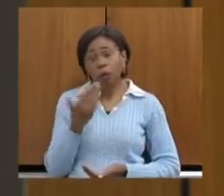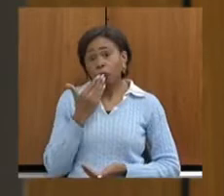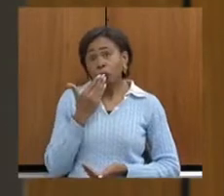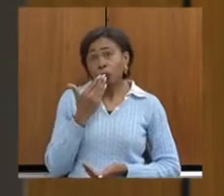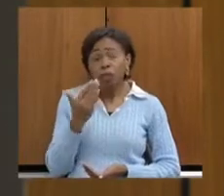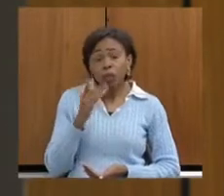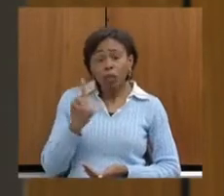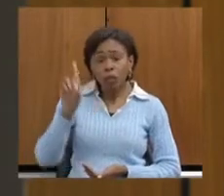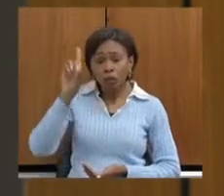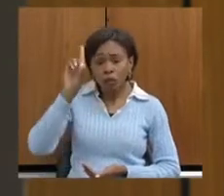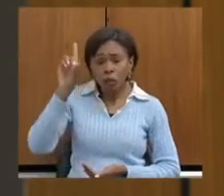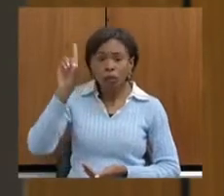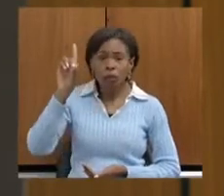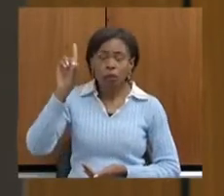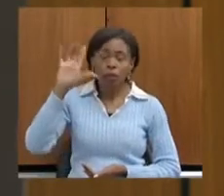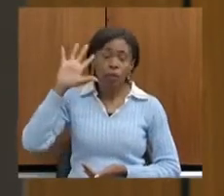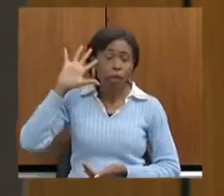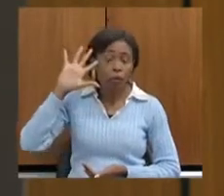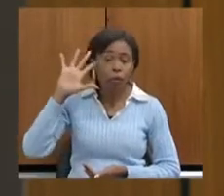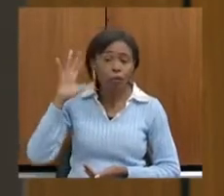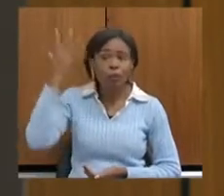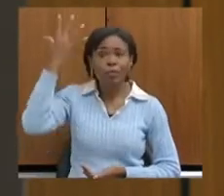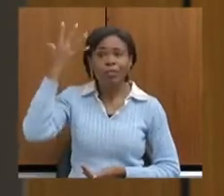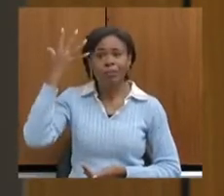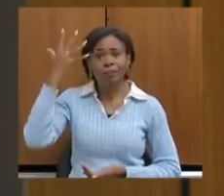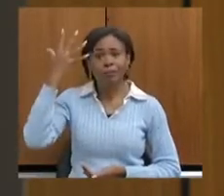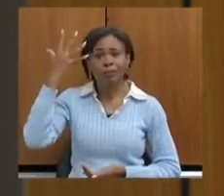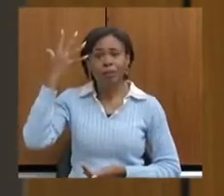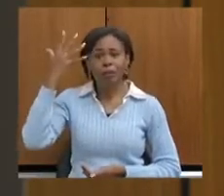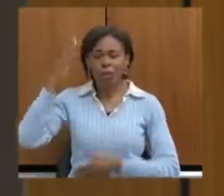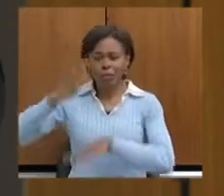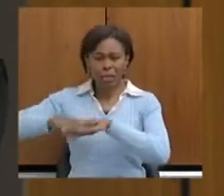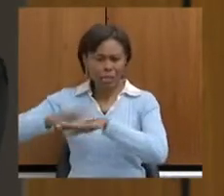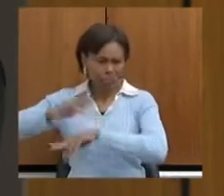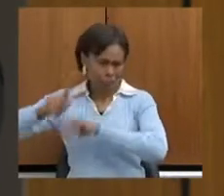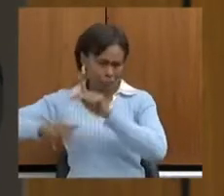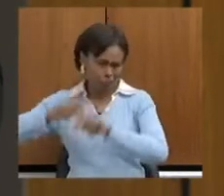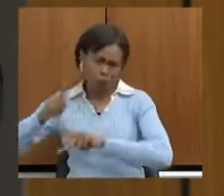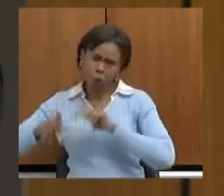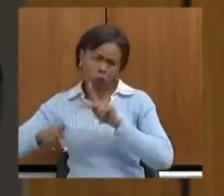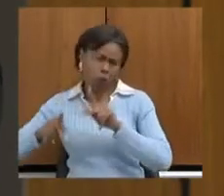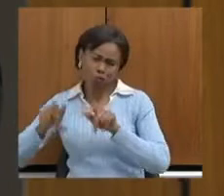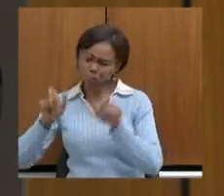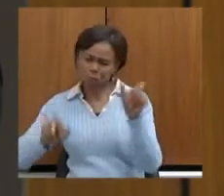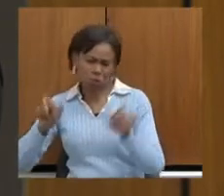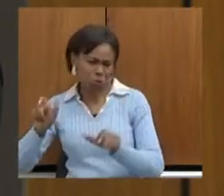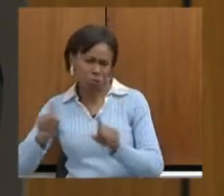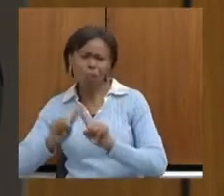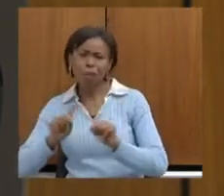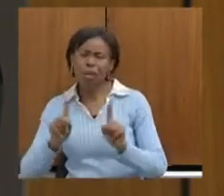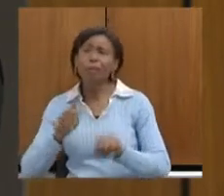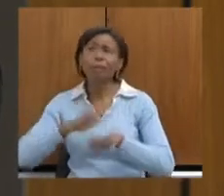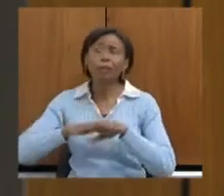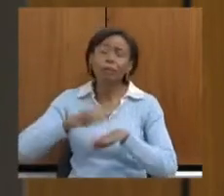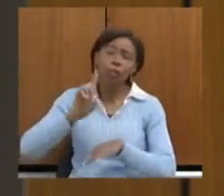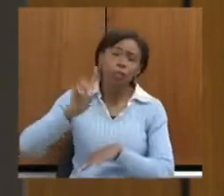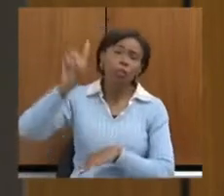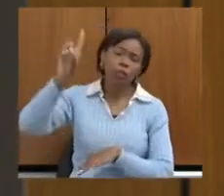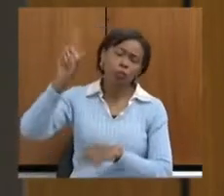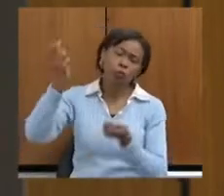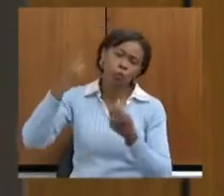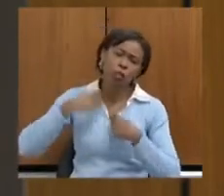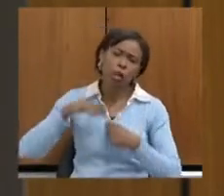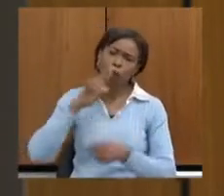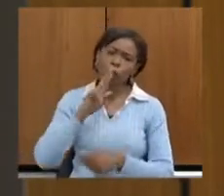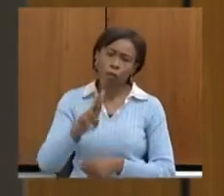Deus que a solução Se não vier do homem mas vem divino é que hoje